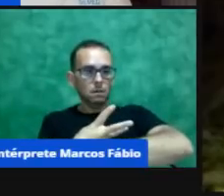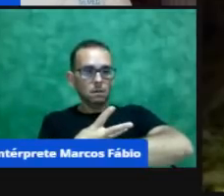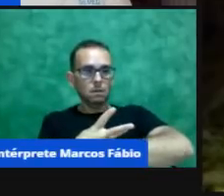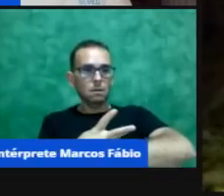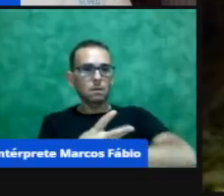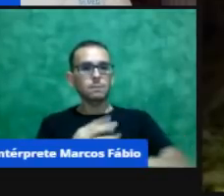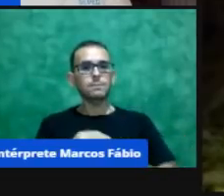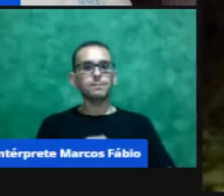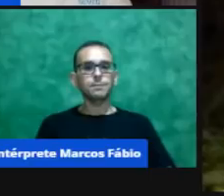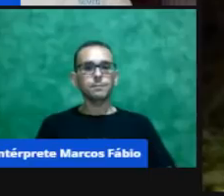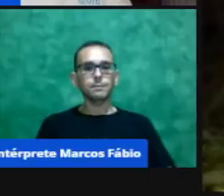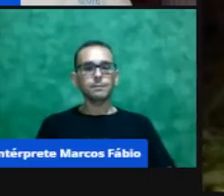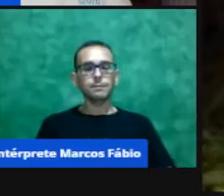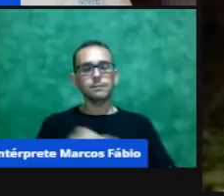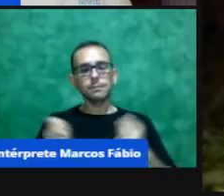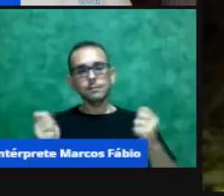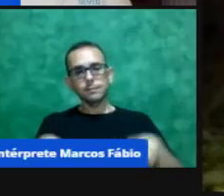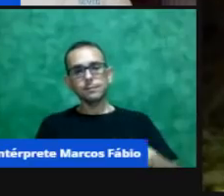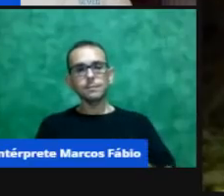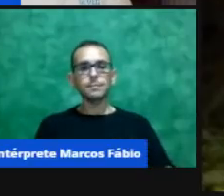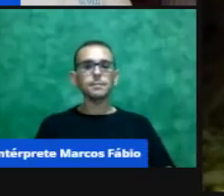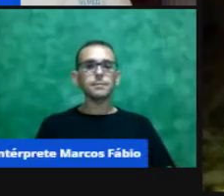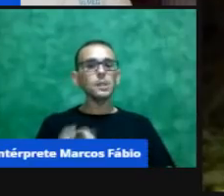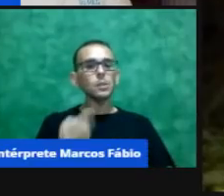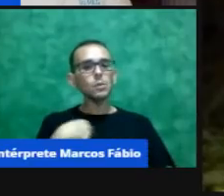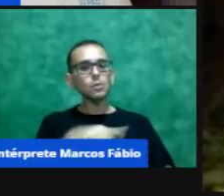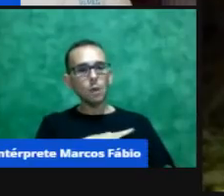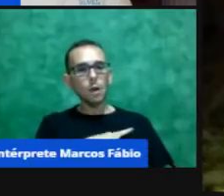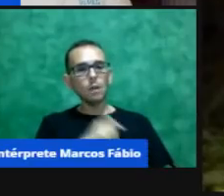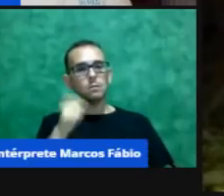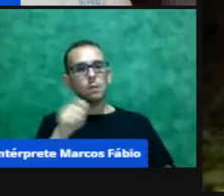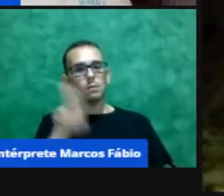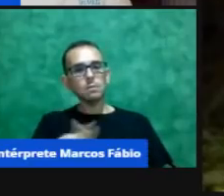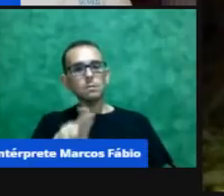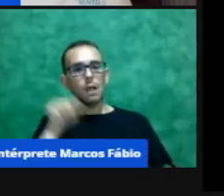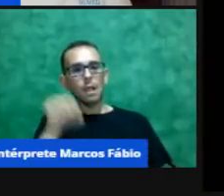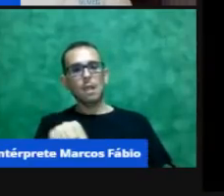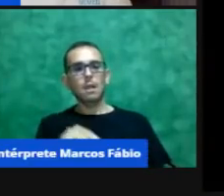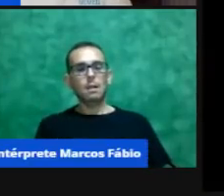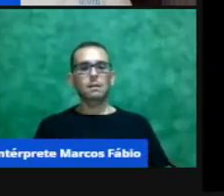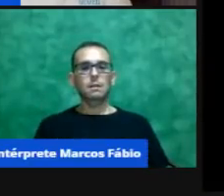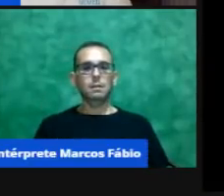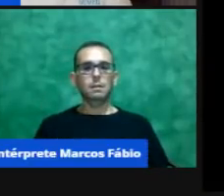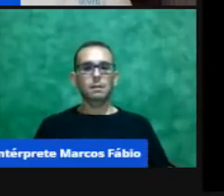aí como Zap Zap. Então a gente utiliza essa ferramenta lá.